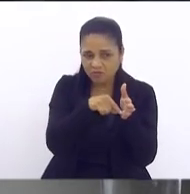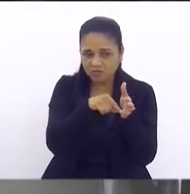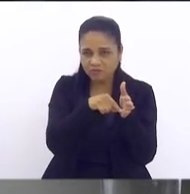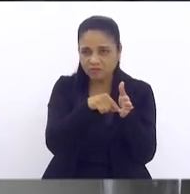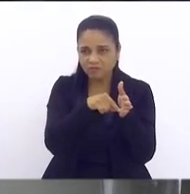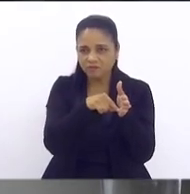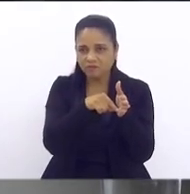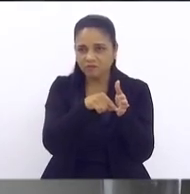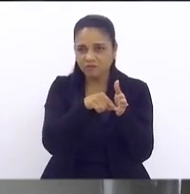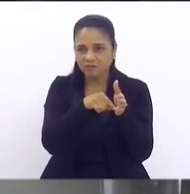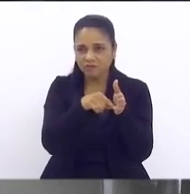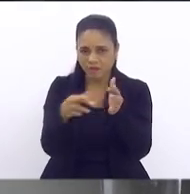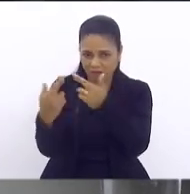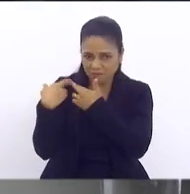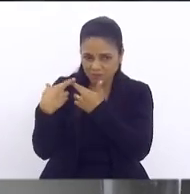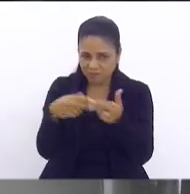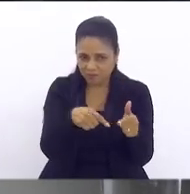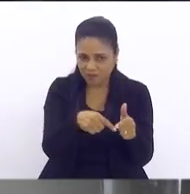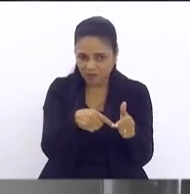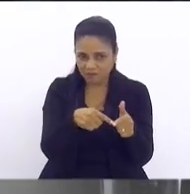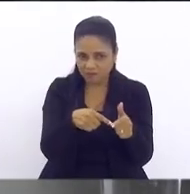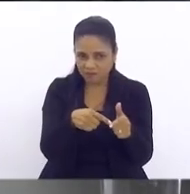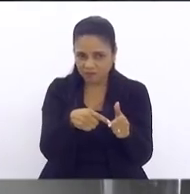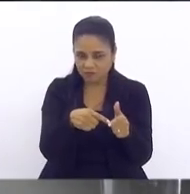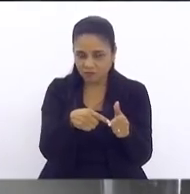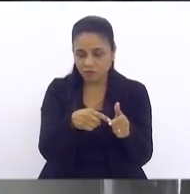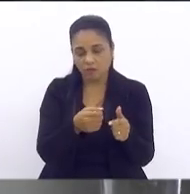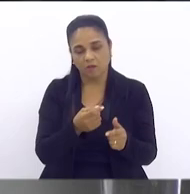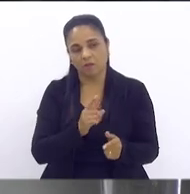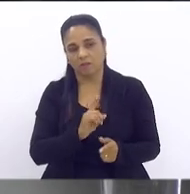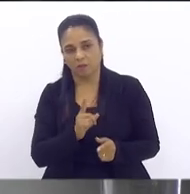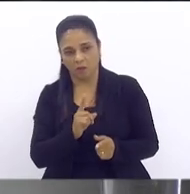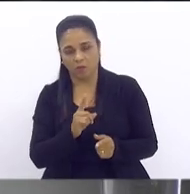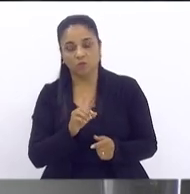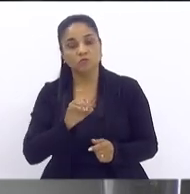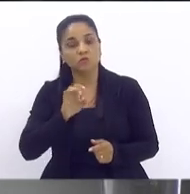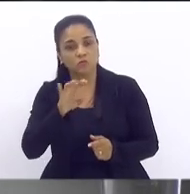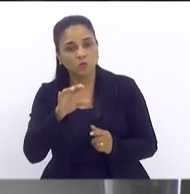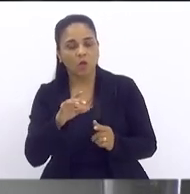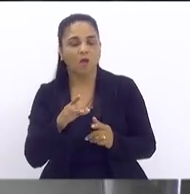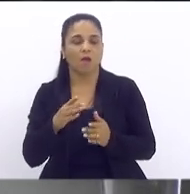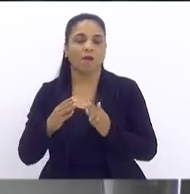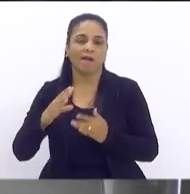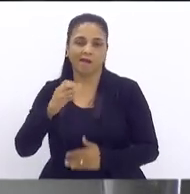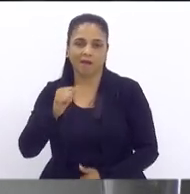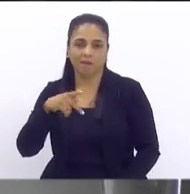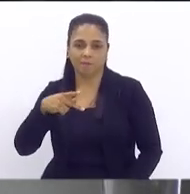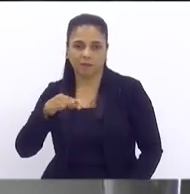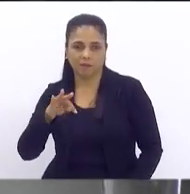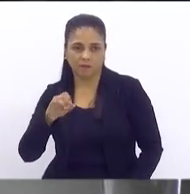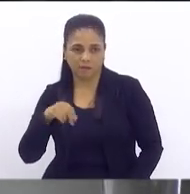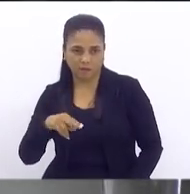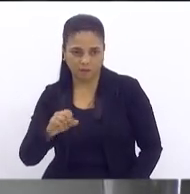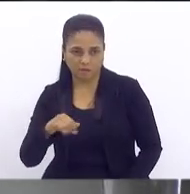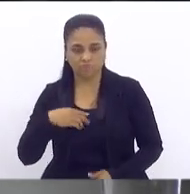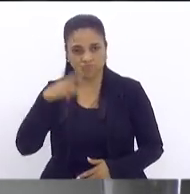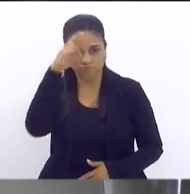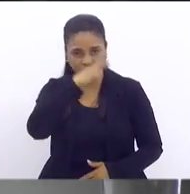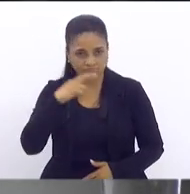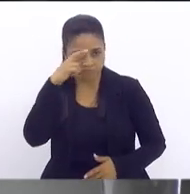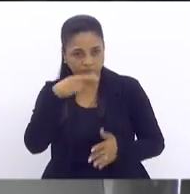em algum grau? Não, ela ficaria 100% não. Sempre com a capitania em caso das normas de segurança e tripulação mínima, etc. Inclusive